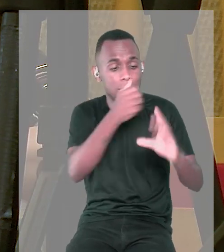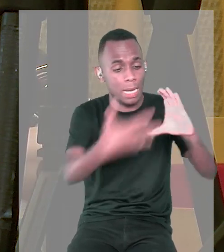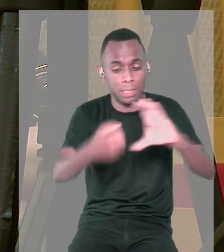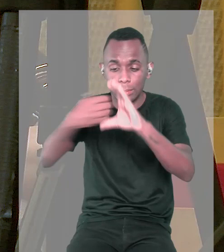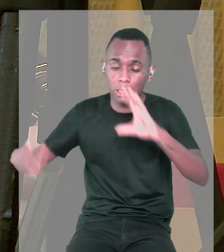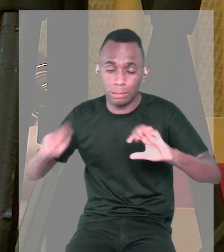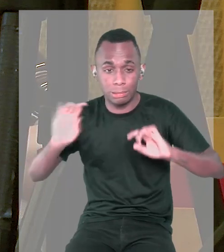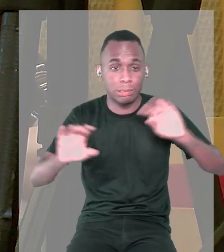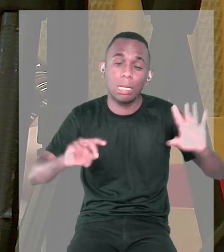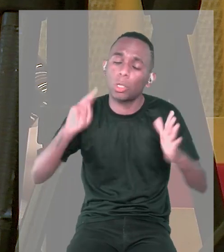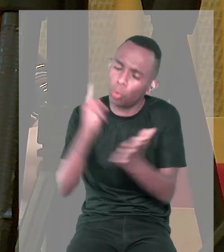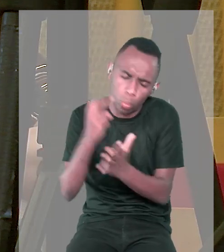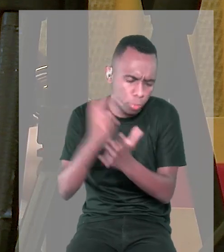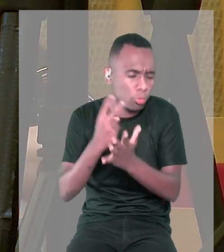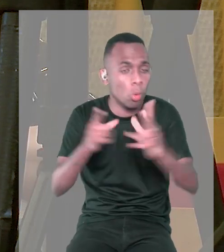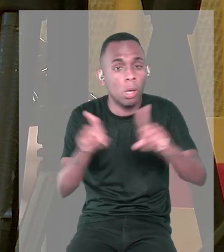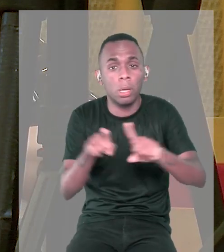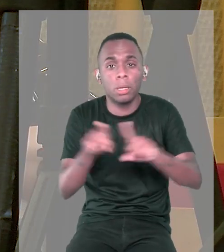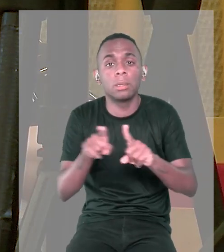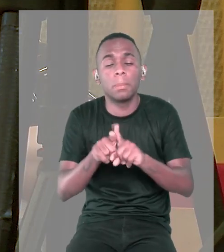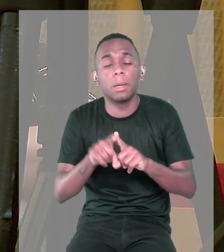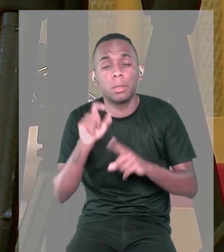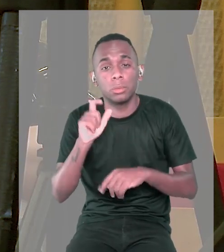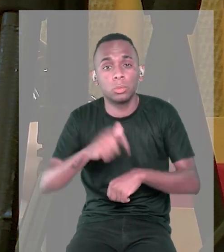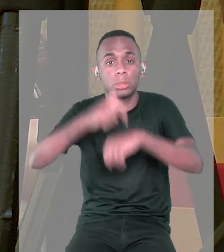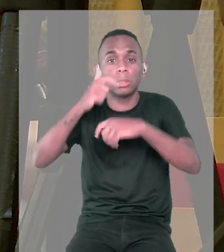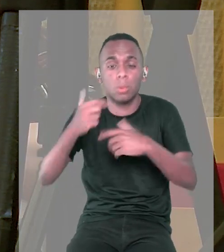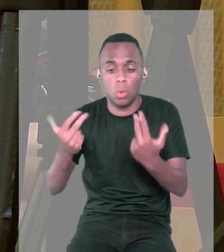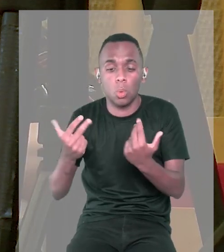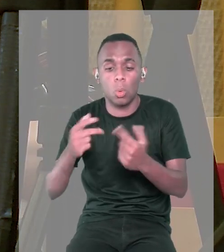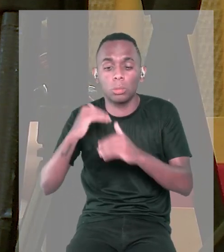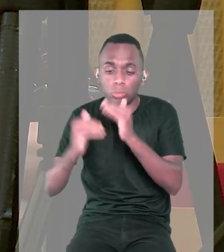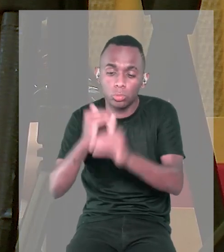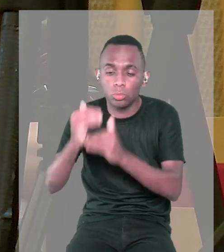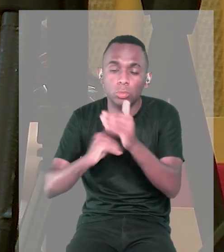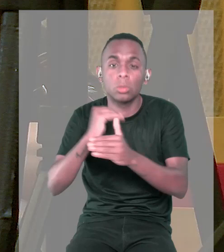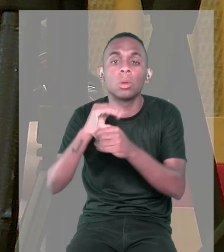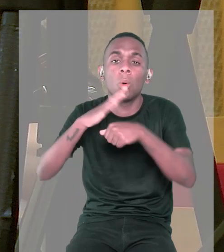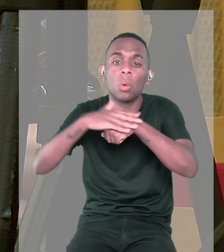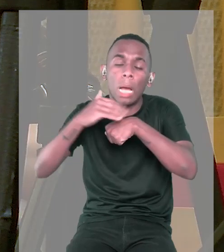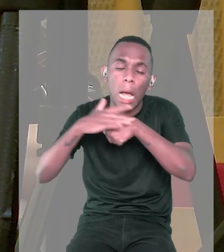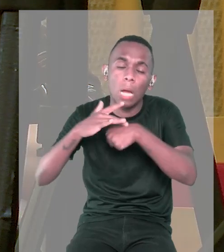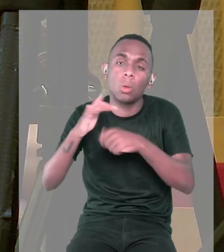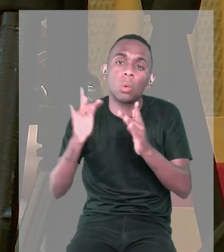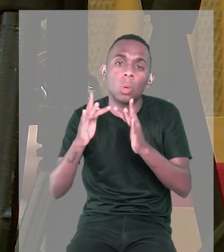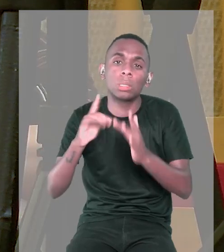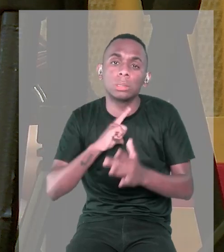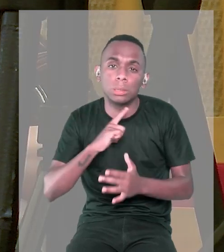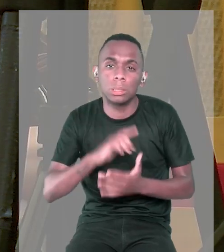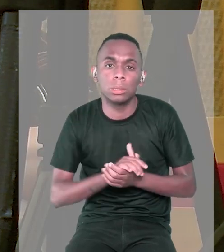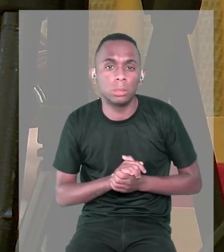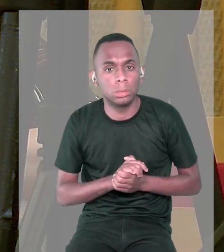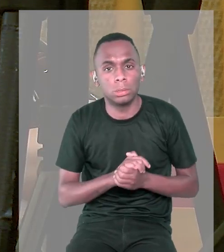construindo a partir de afetos, né? Então eu penso assim, eu sei que talvez você tenha